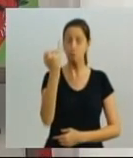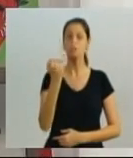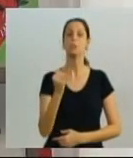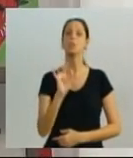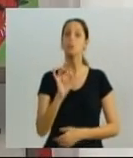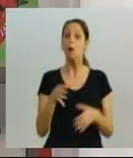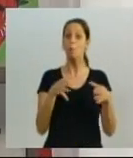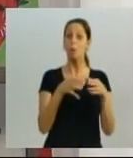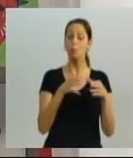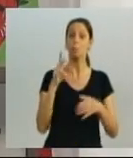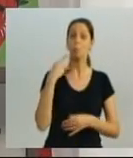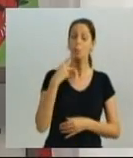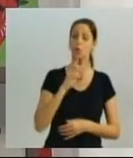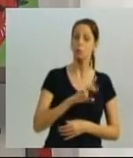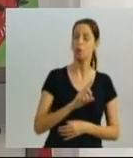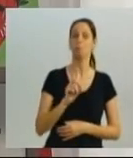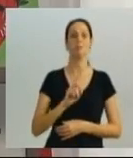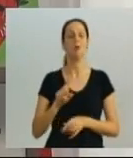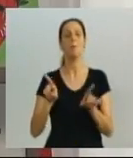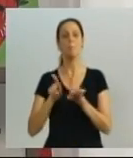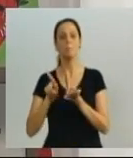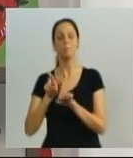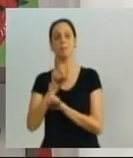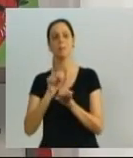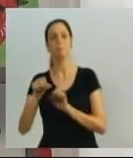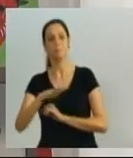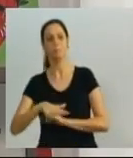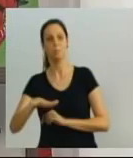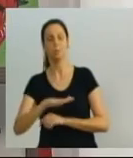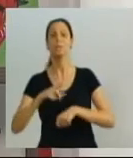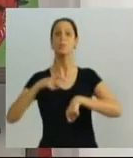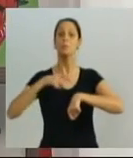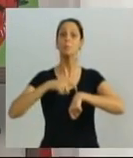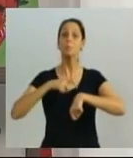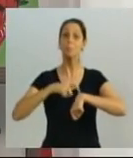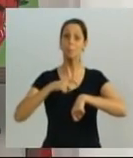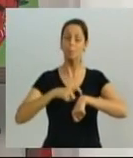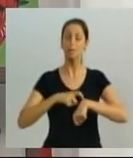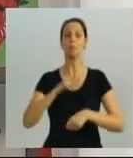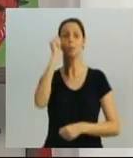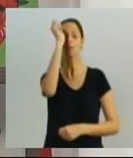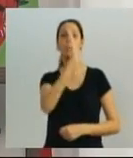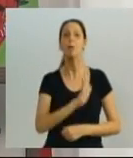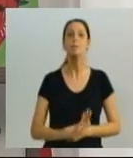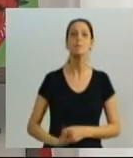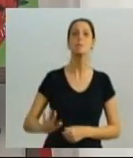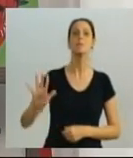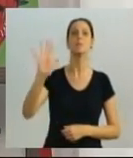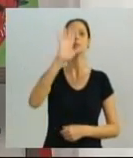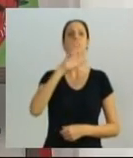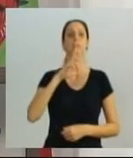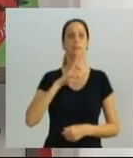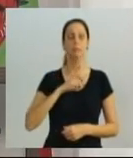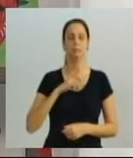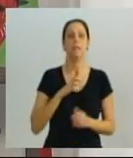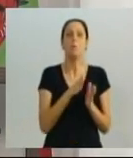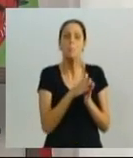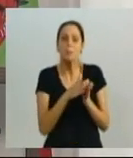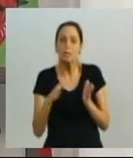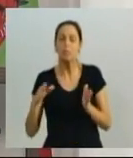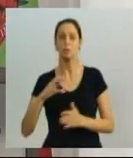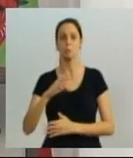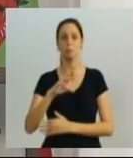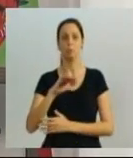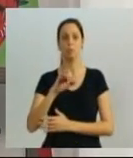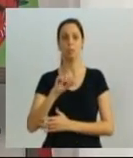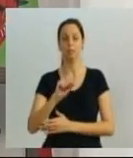classe política, mas para a sociedade. No momento que o Brasil passa por uma crise política muito grande,